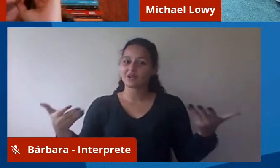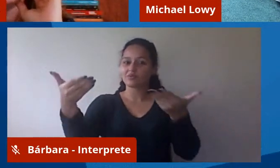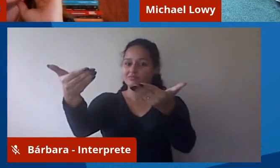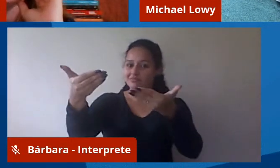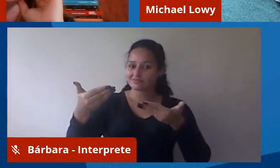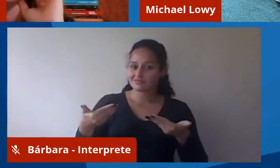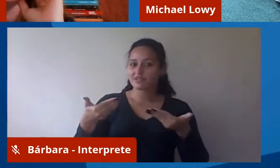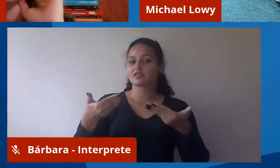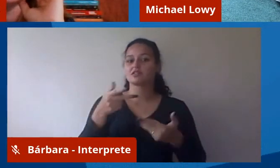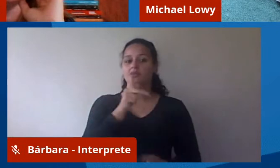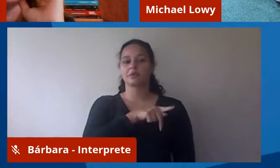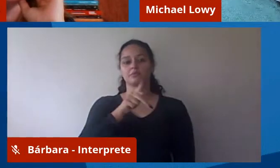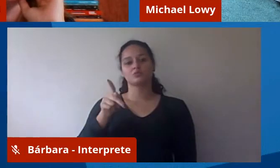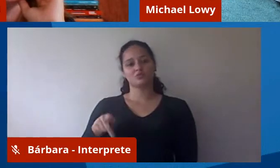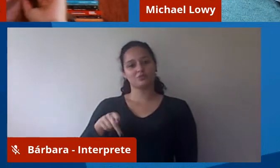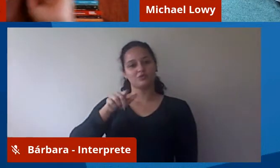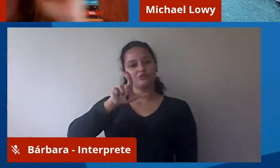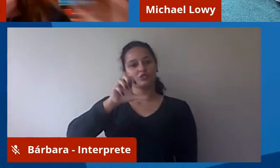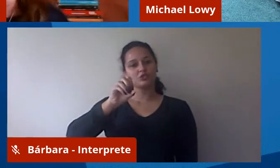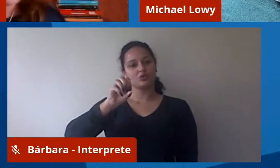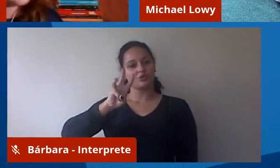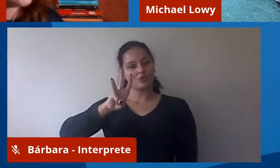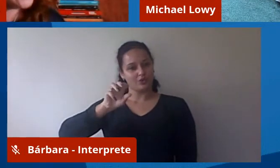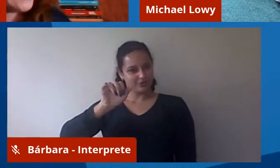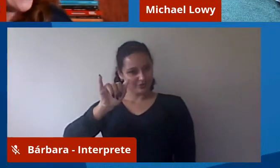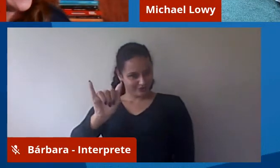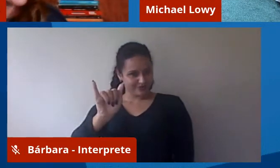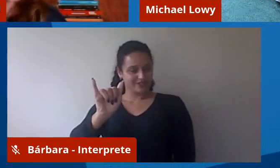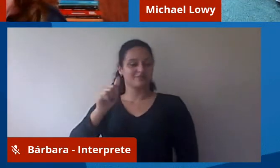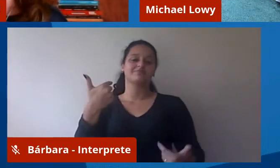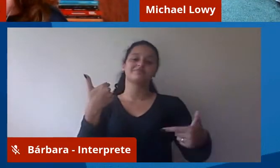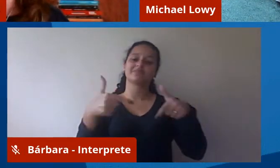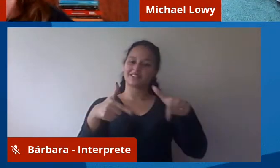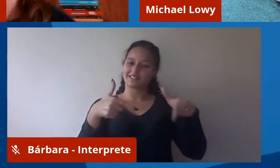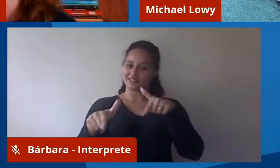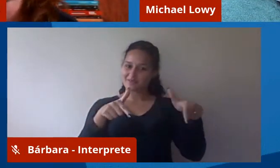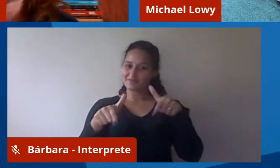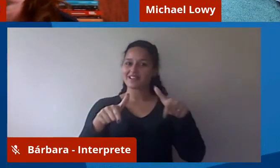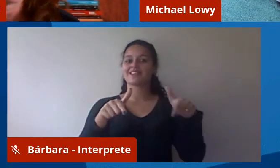conosco esse tema tão importante, né?